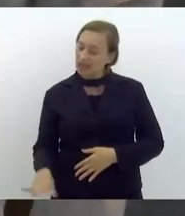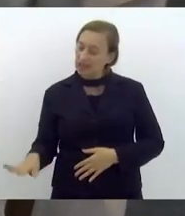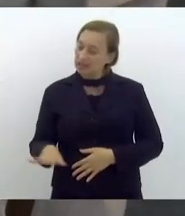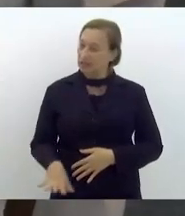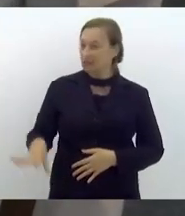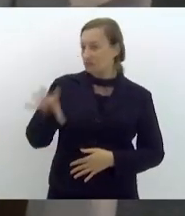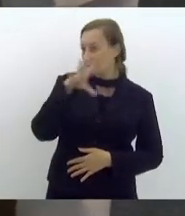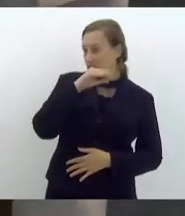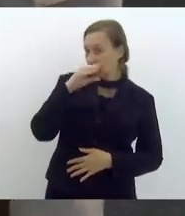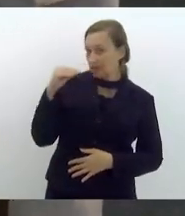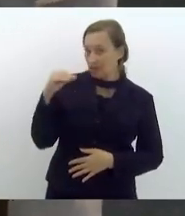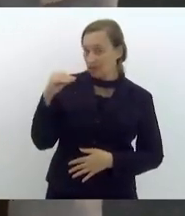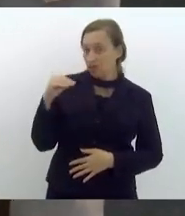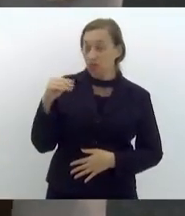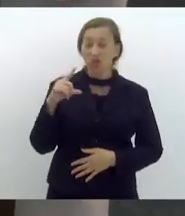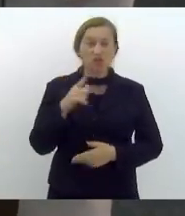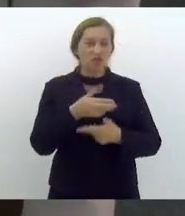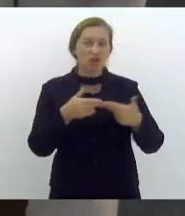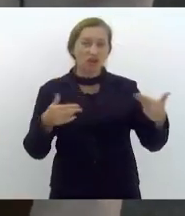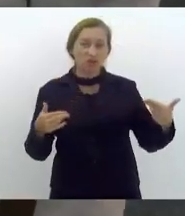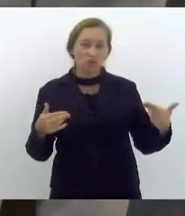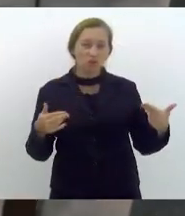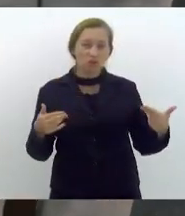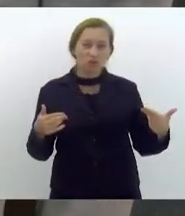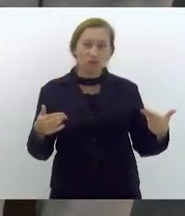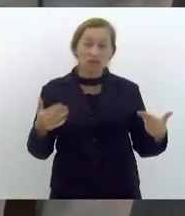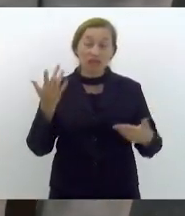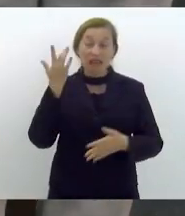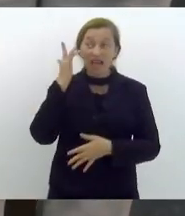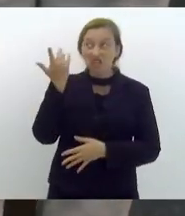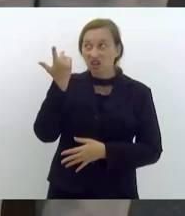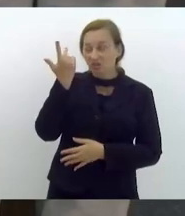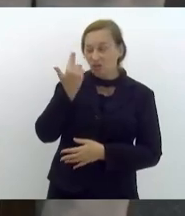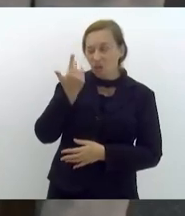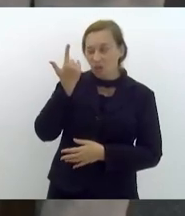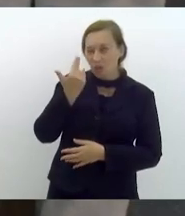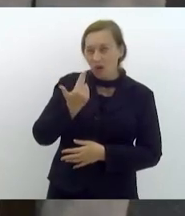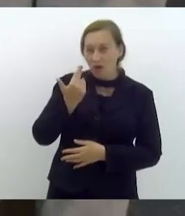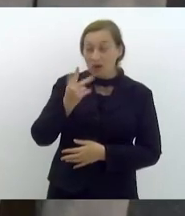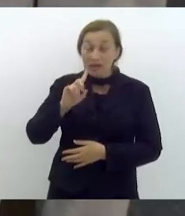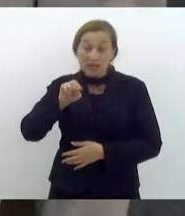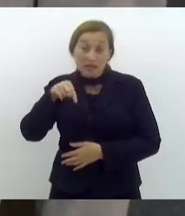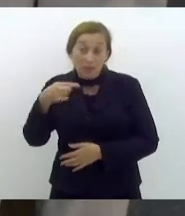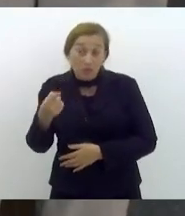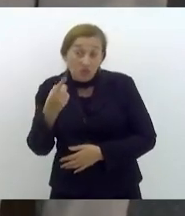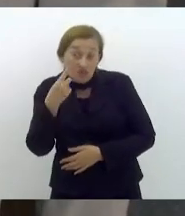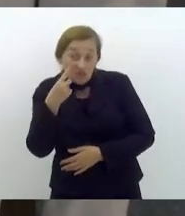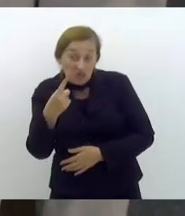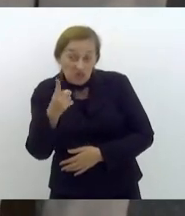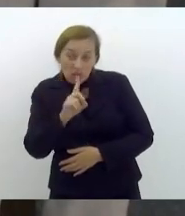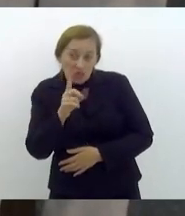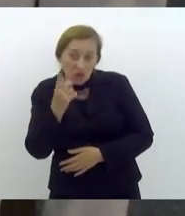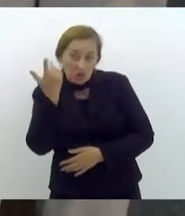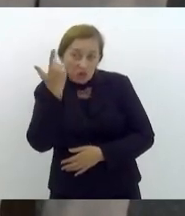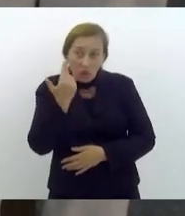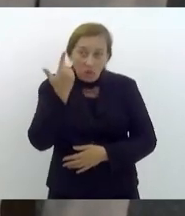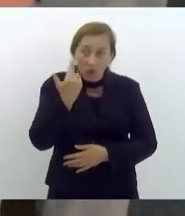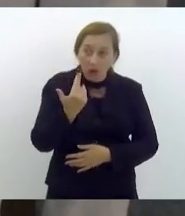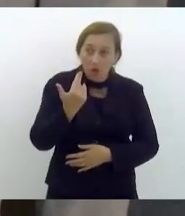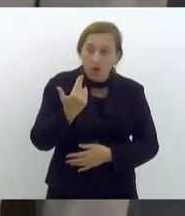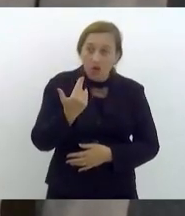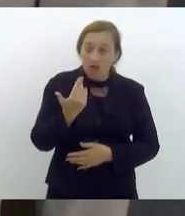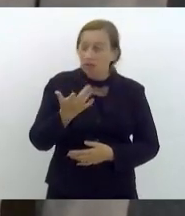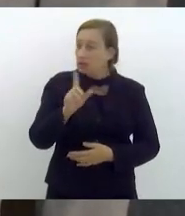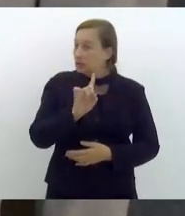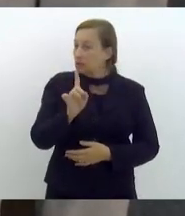adolescentes tinha um monte de coisa que todo mundo achava normal e que depois a gente viu que não era normal e que